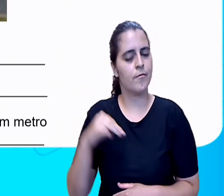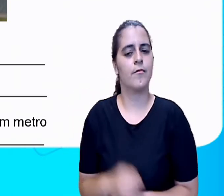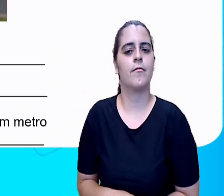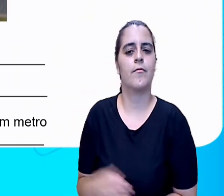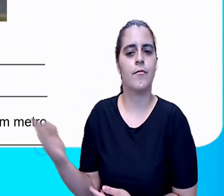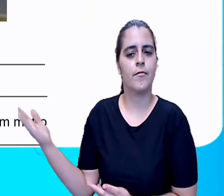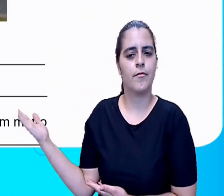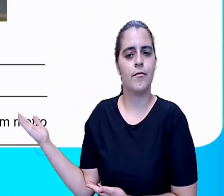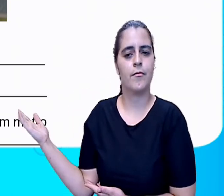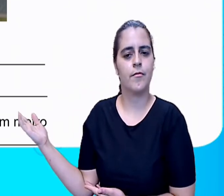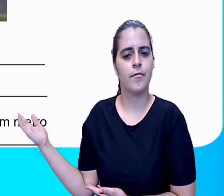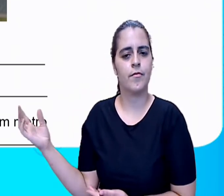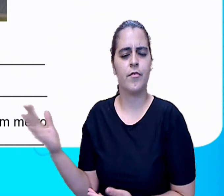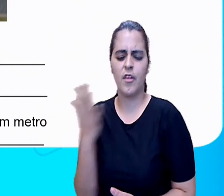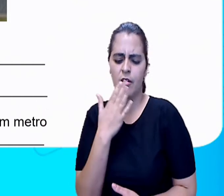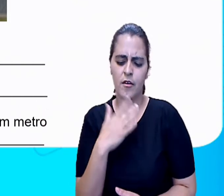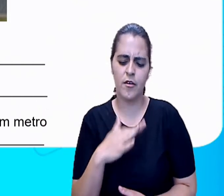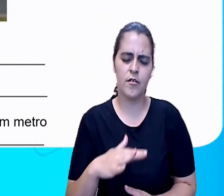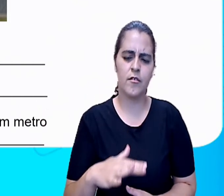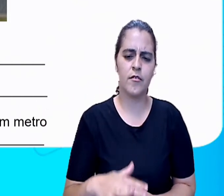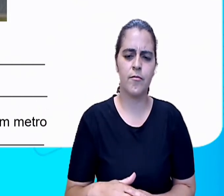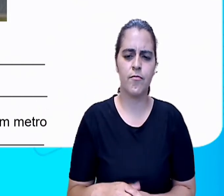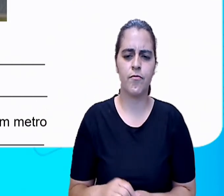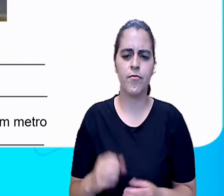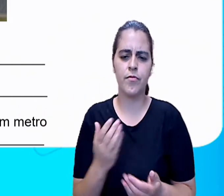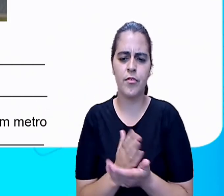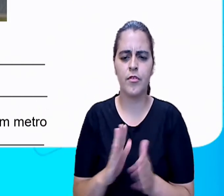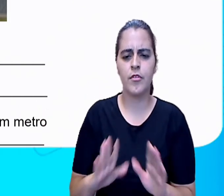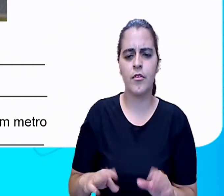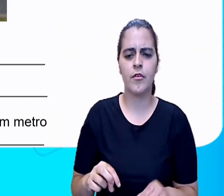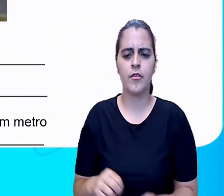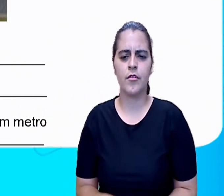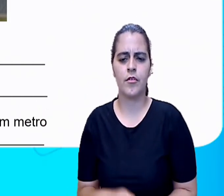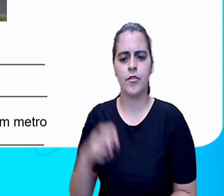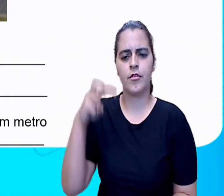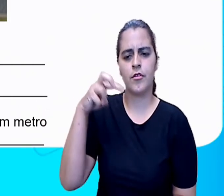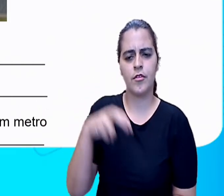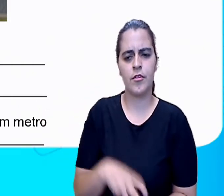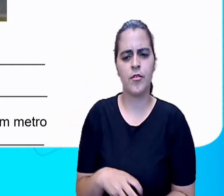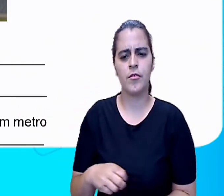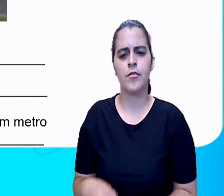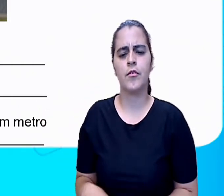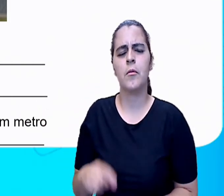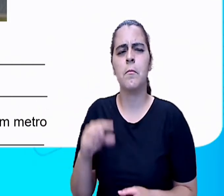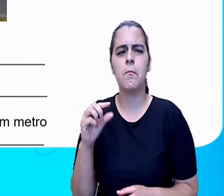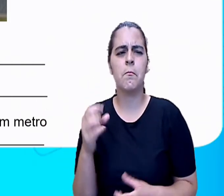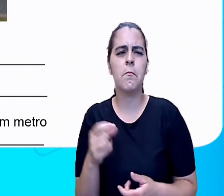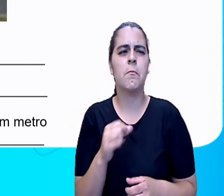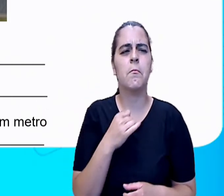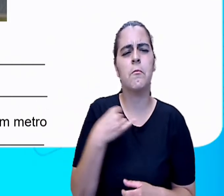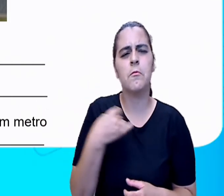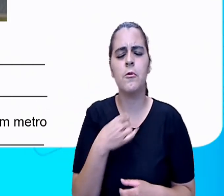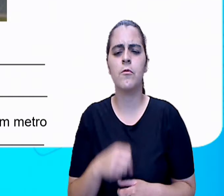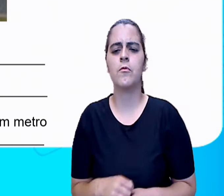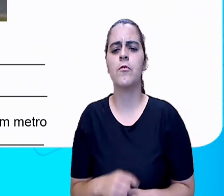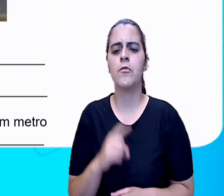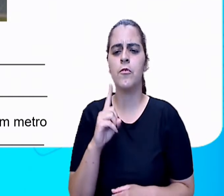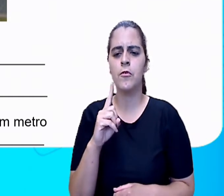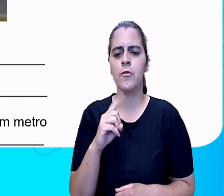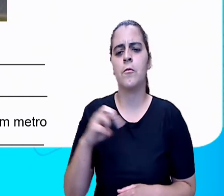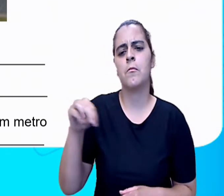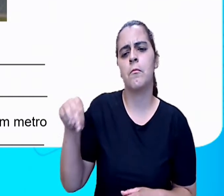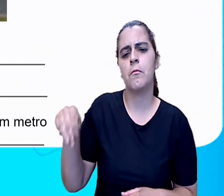centímetros. A criança que acabou de saltar atingiu menos de 1 metro,